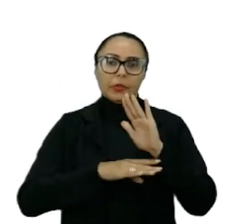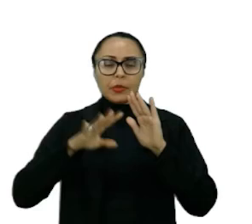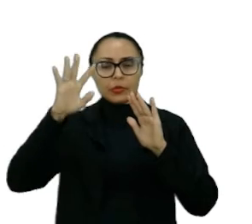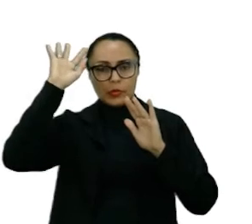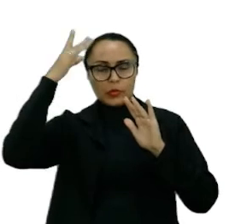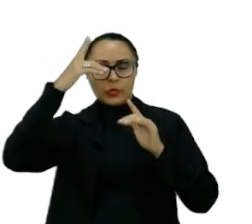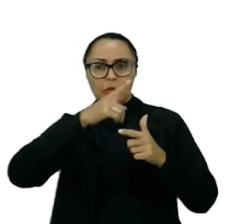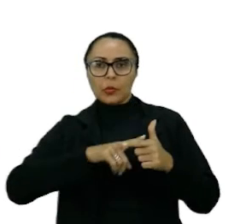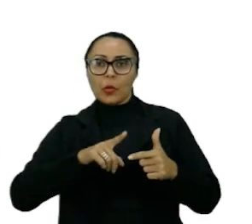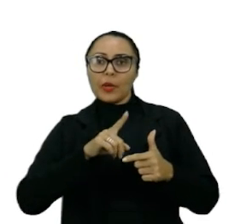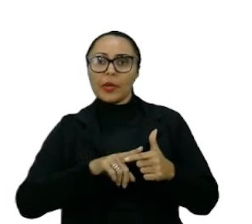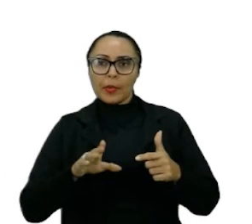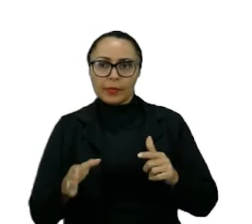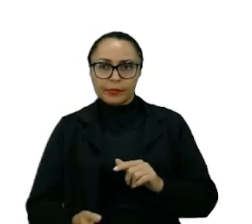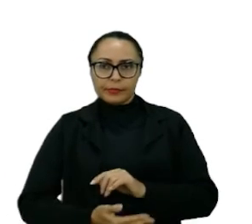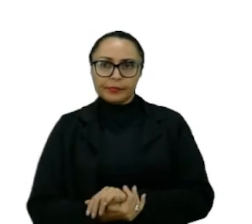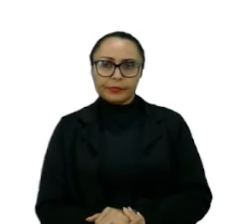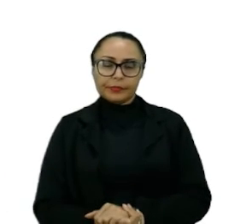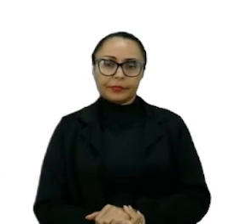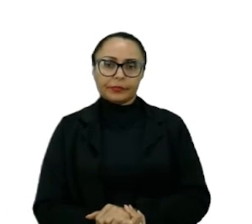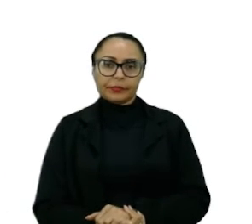os problemas.